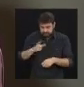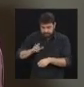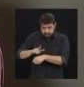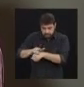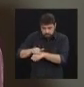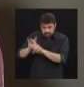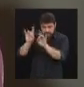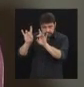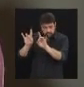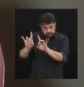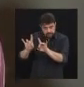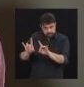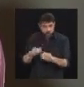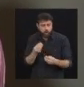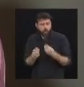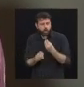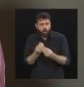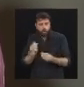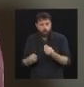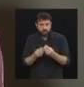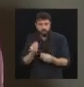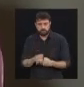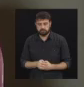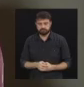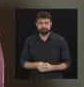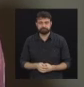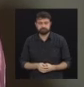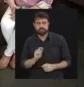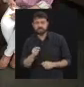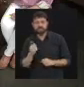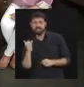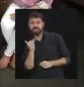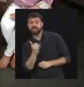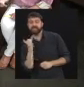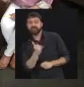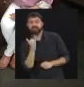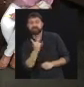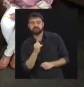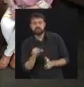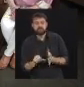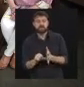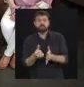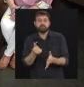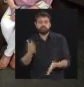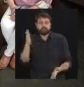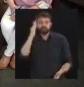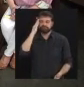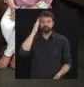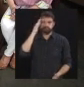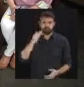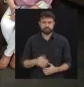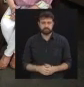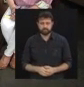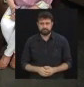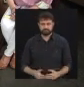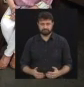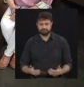que era uma síndrome rara ou como foi a notícia? Quem deu a notícia? Quem foi o primeiro a saber?